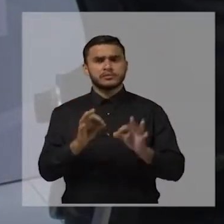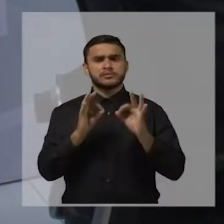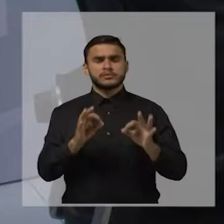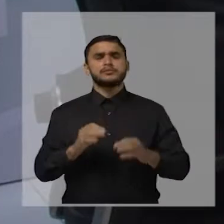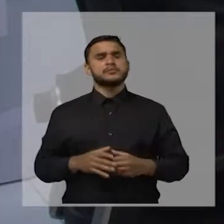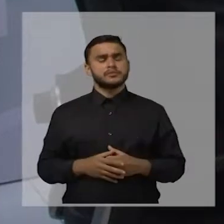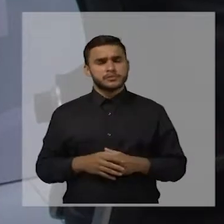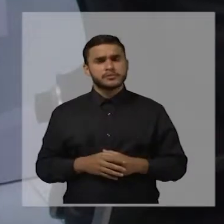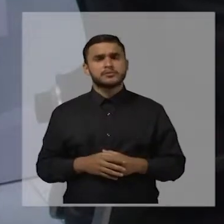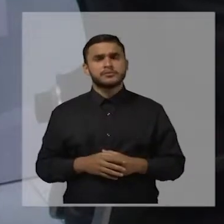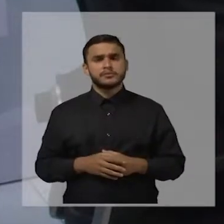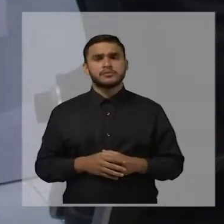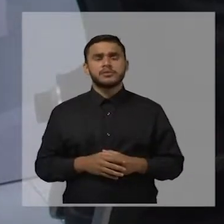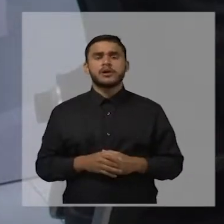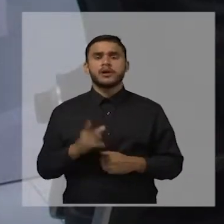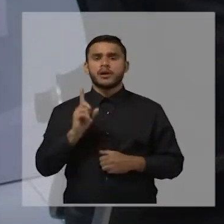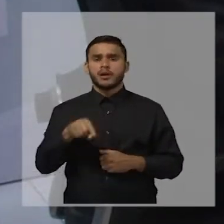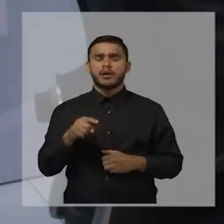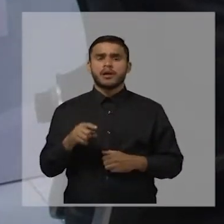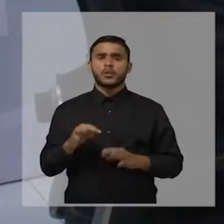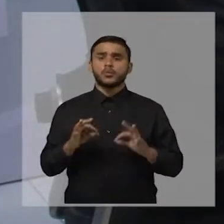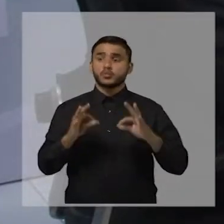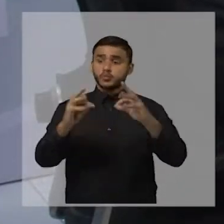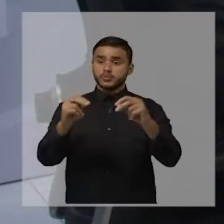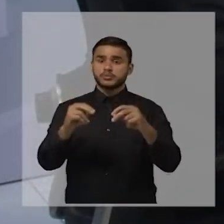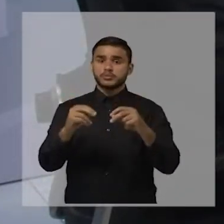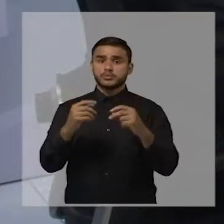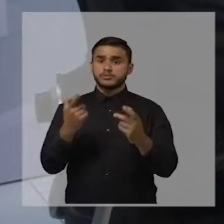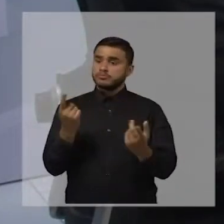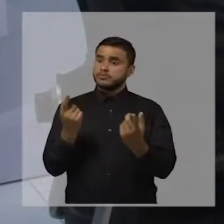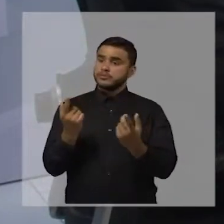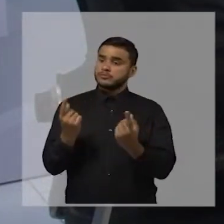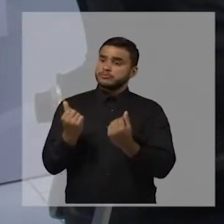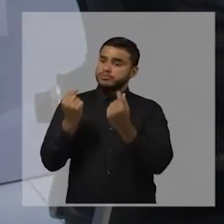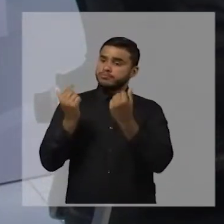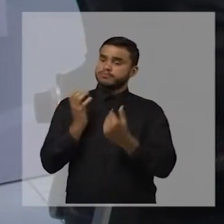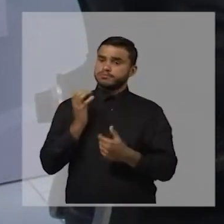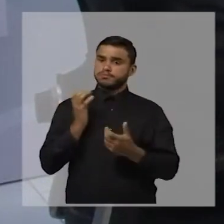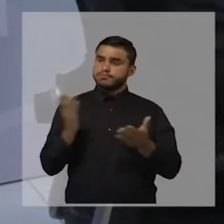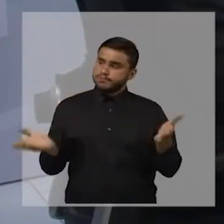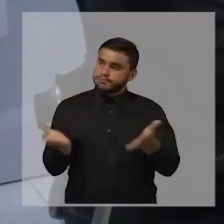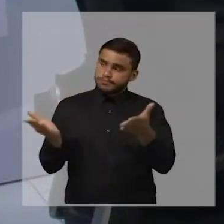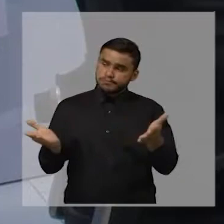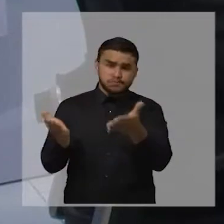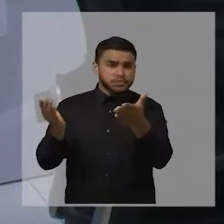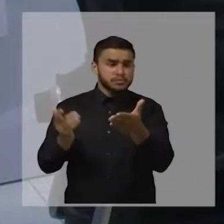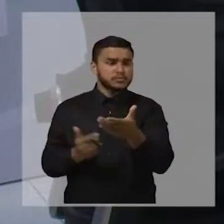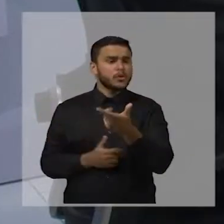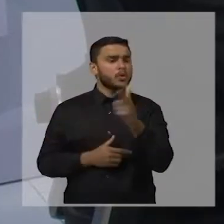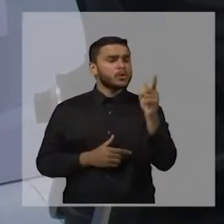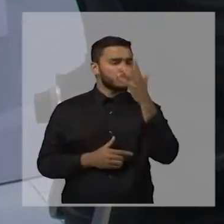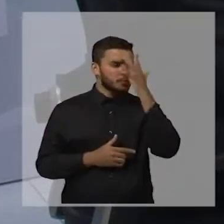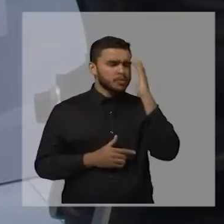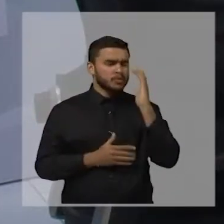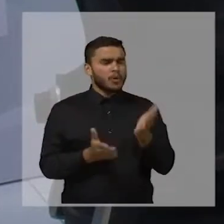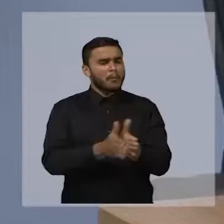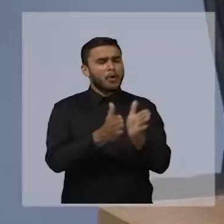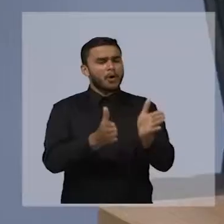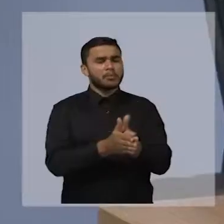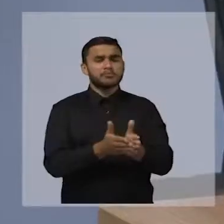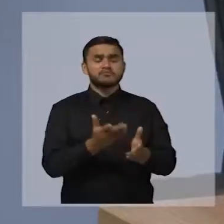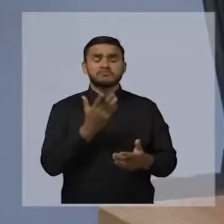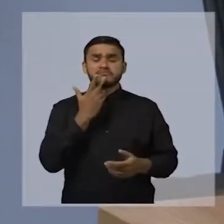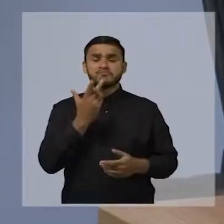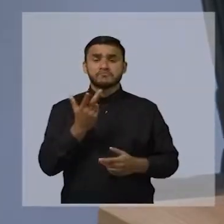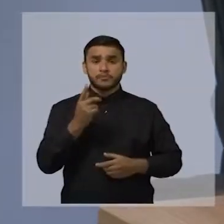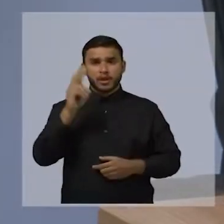qualquer, que sempre presenteie, que sempre estimule mais aquele que detém o poder econômico do que